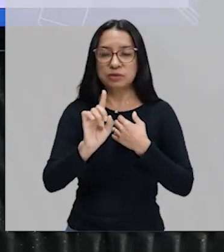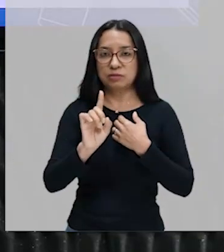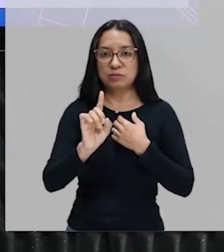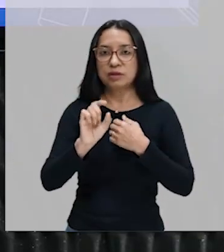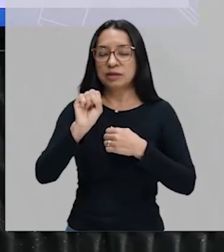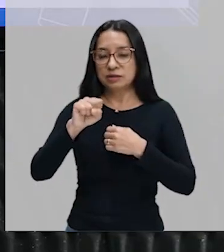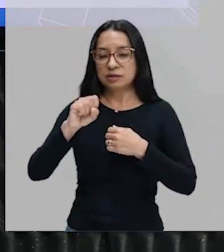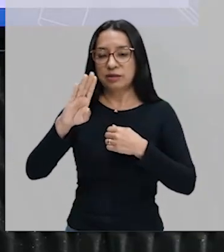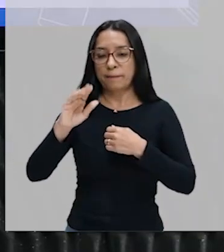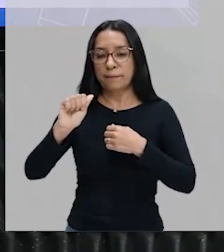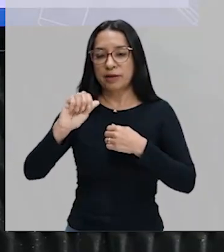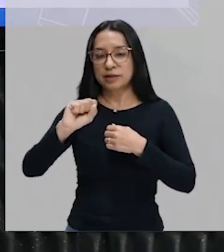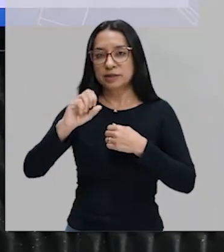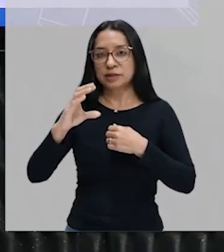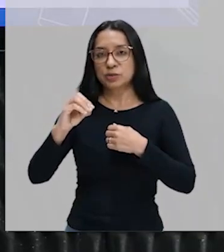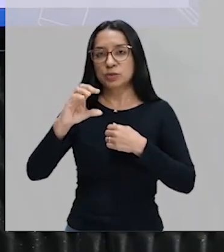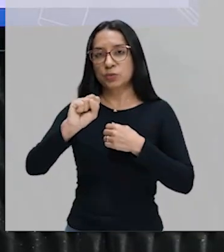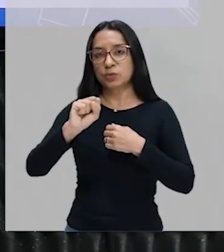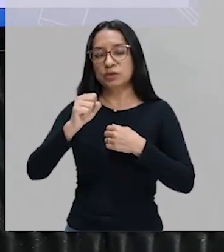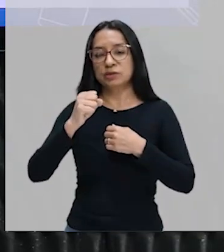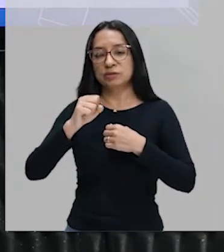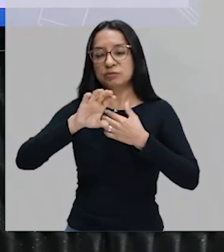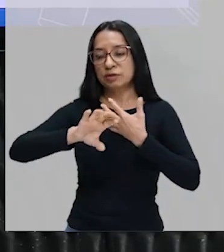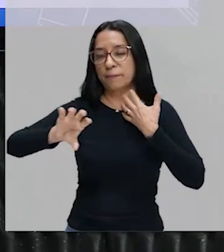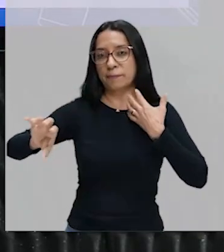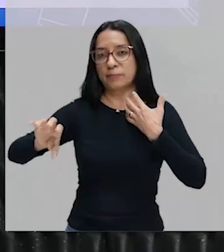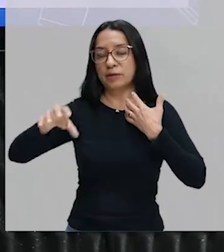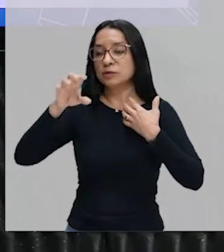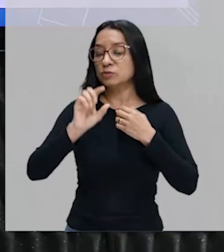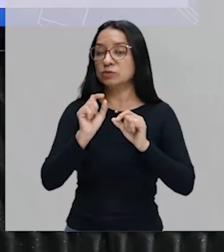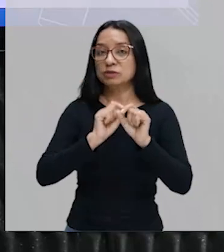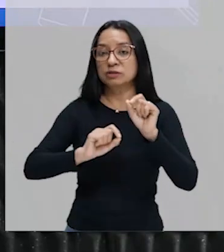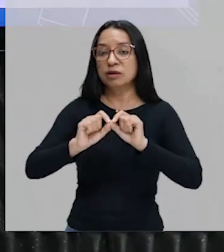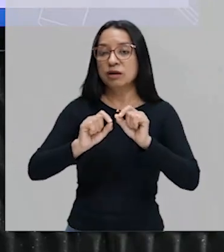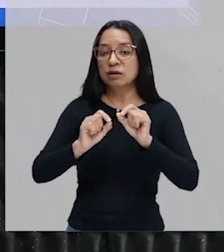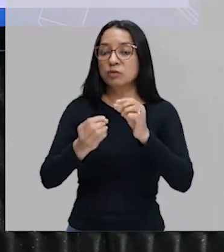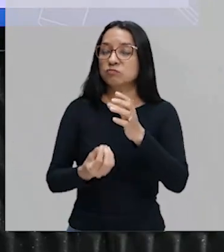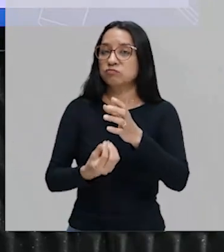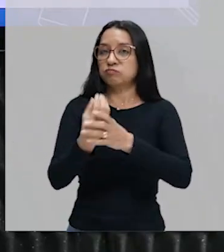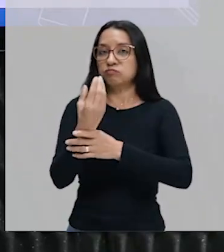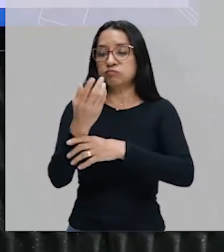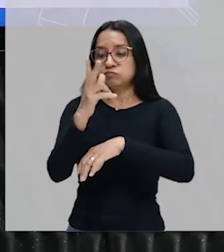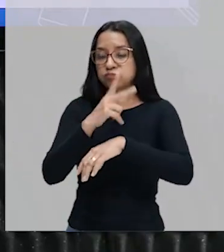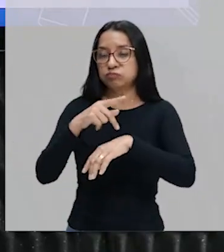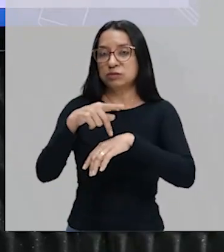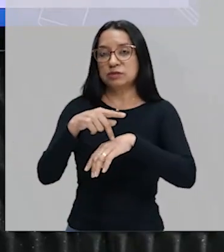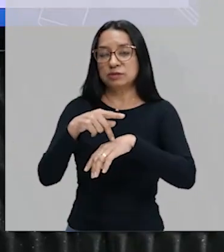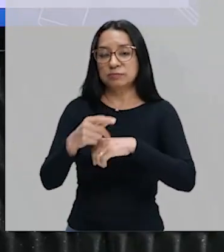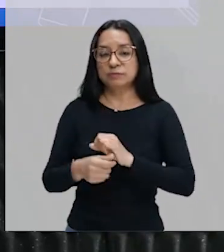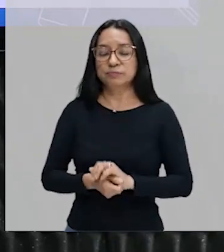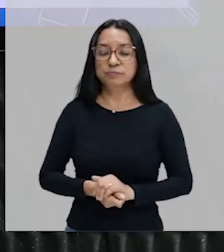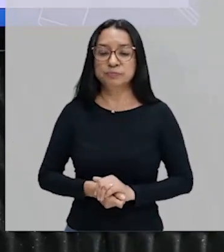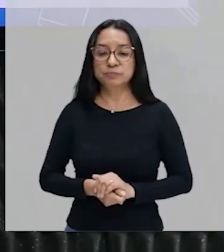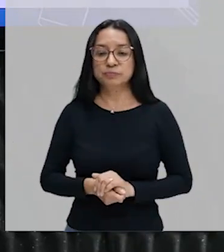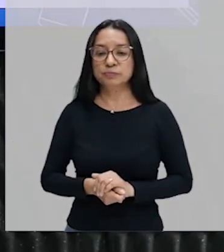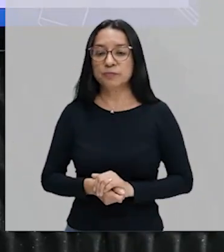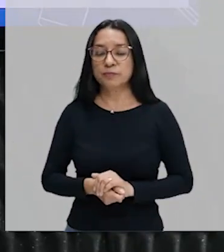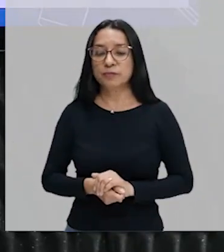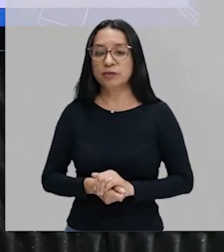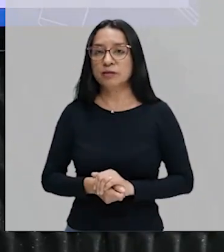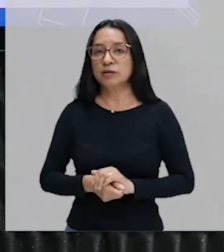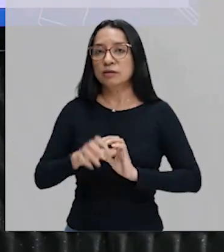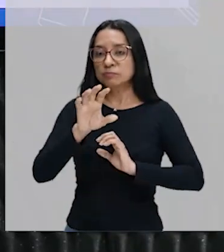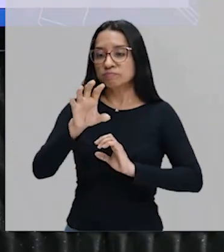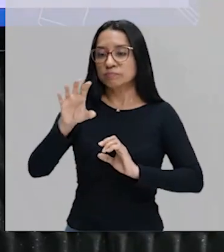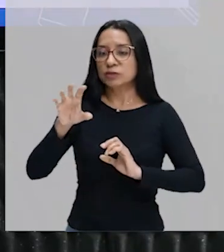bascos. E eles querem separar também, tirar parte daquele território e formar um novo país. E nessas regiões existem idiomas próprios, por